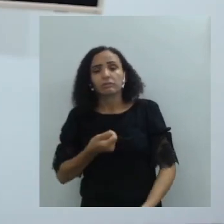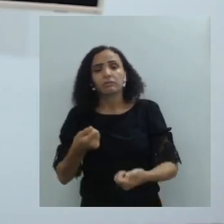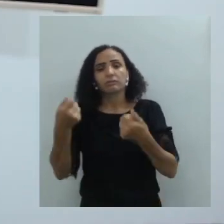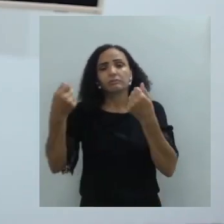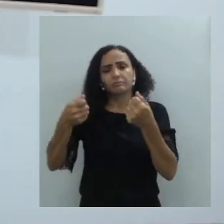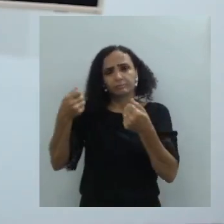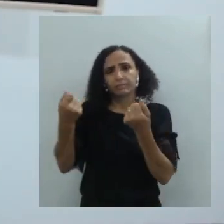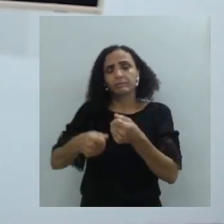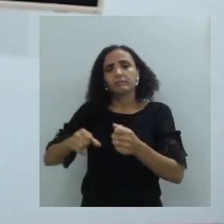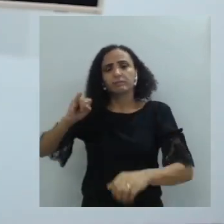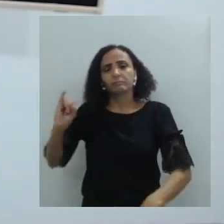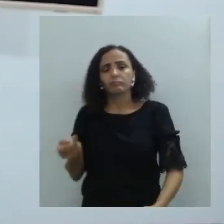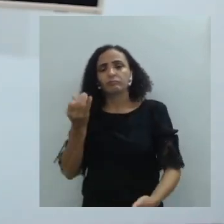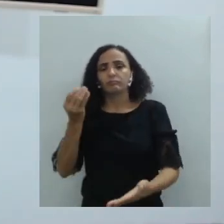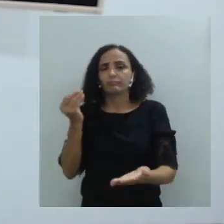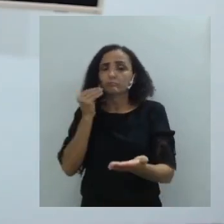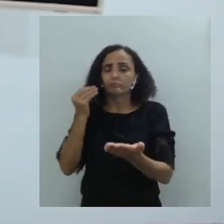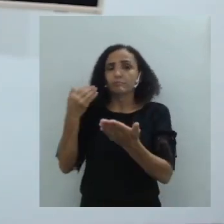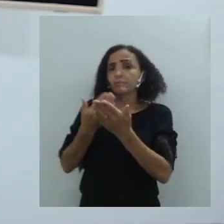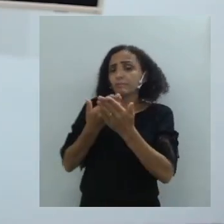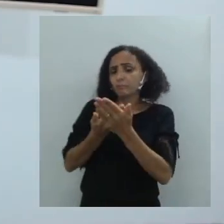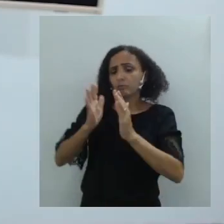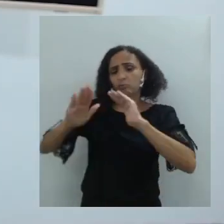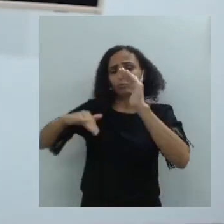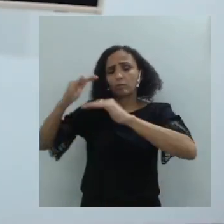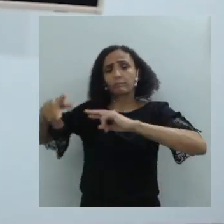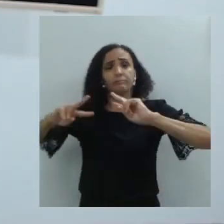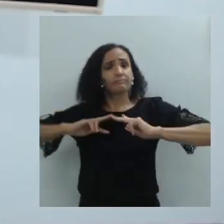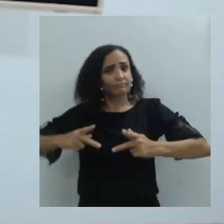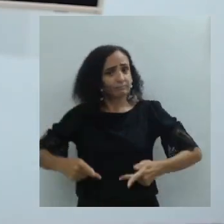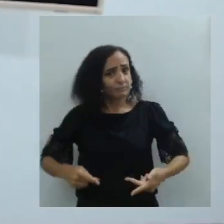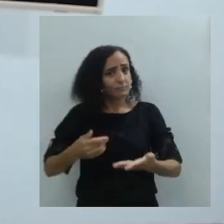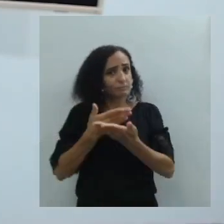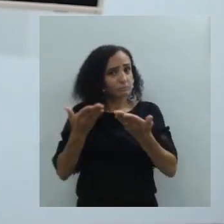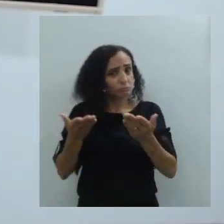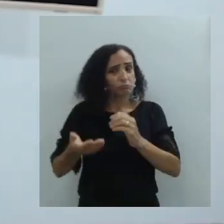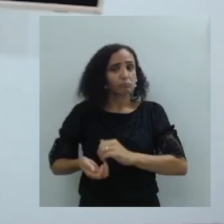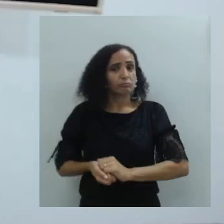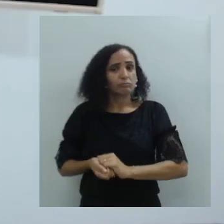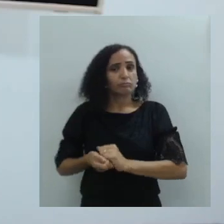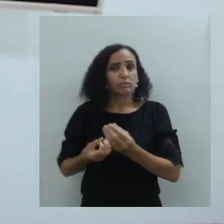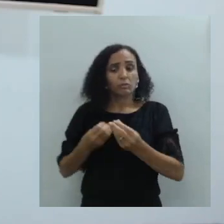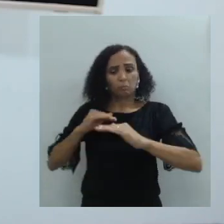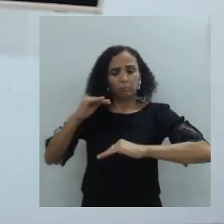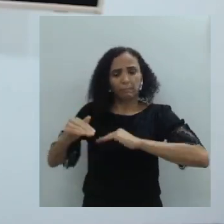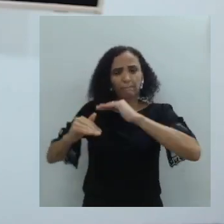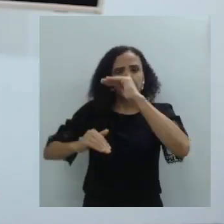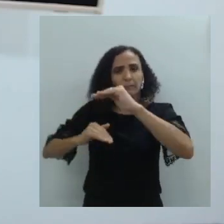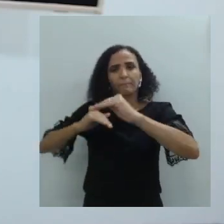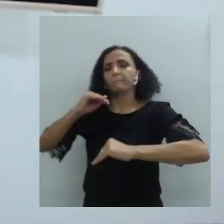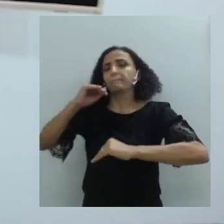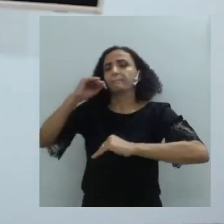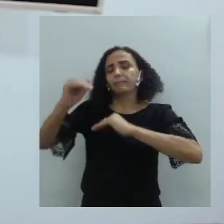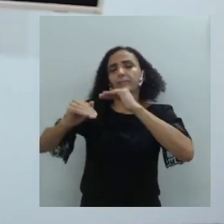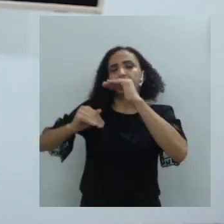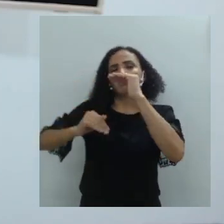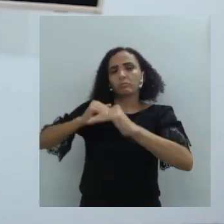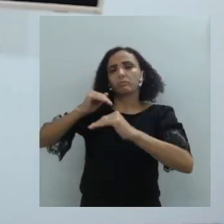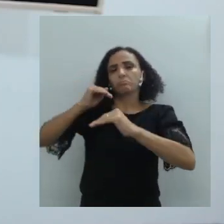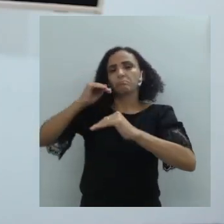despontar, estudar para se desenvolver como seres humanos, né? E potencializar o nosso